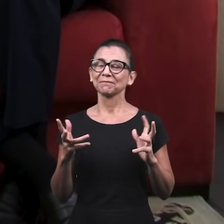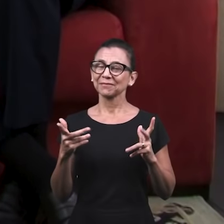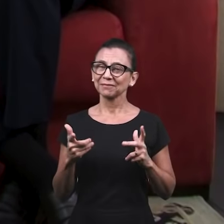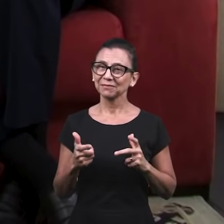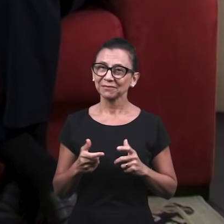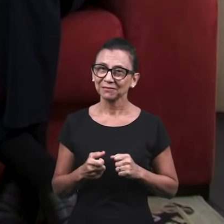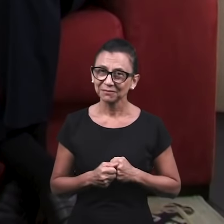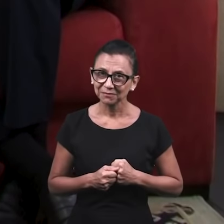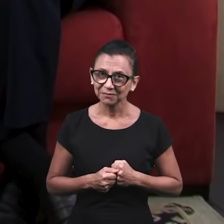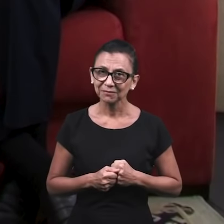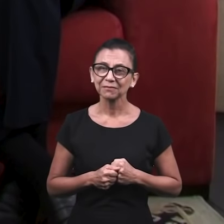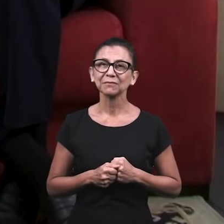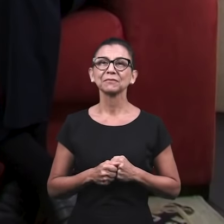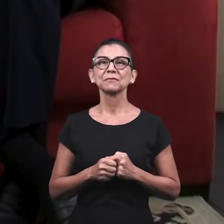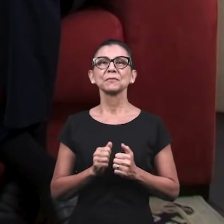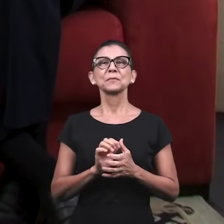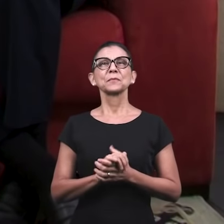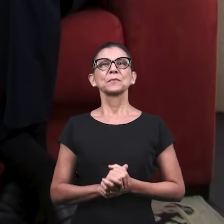Que maravilha.